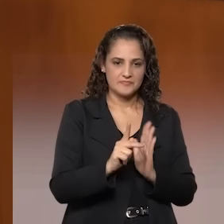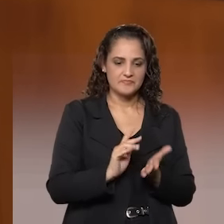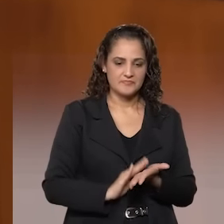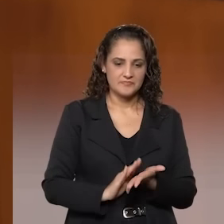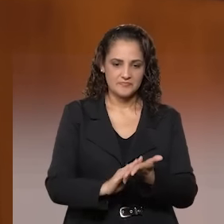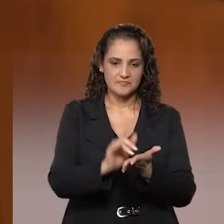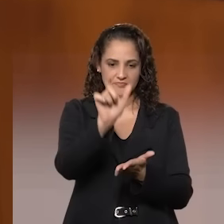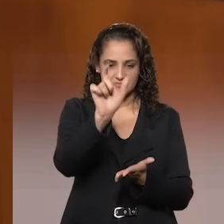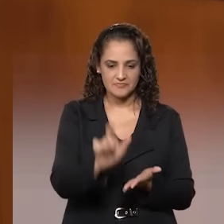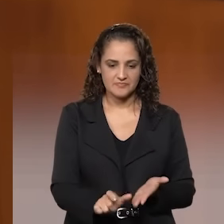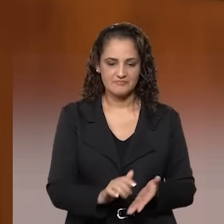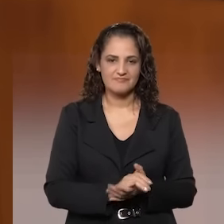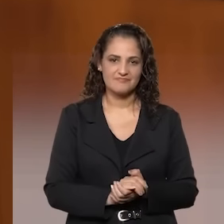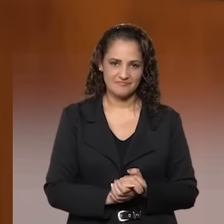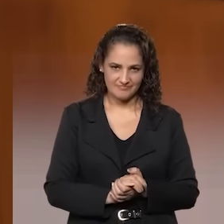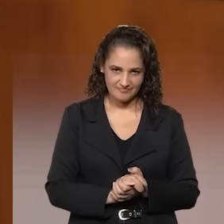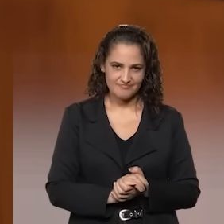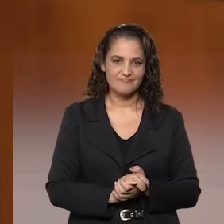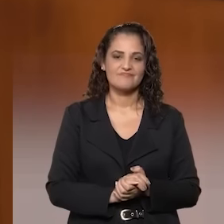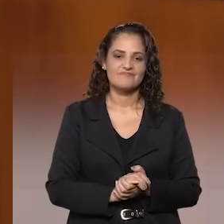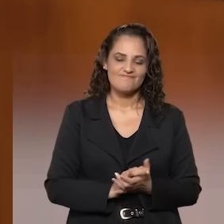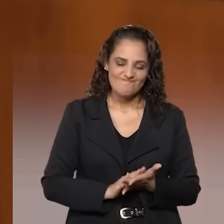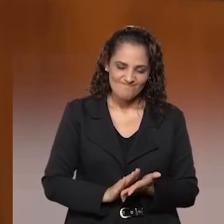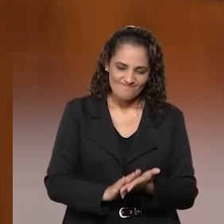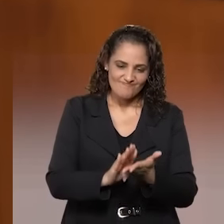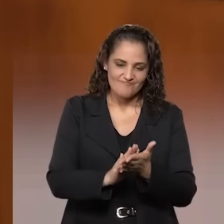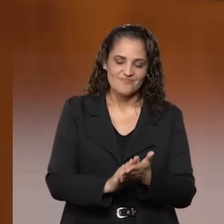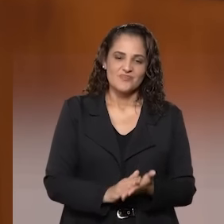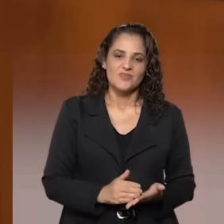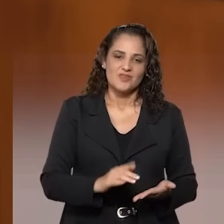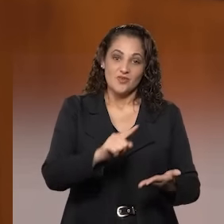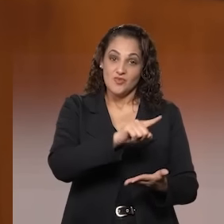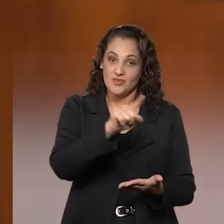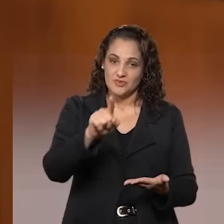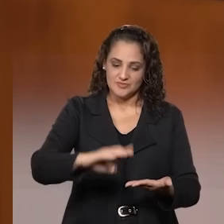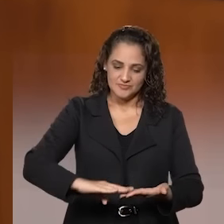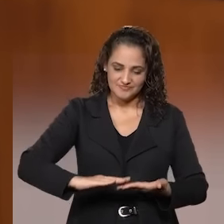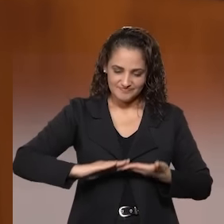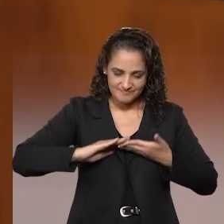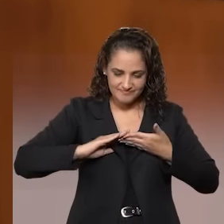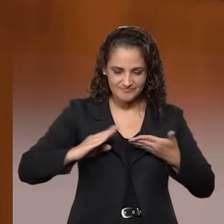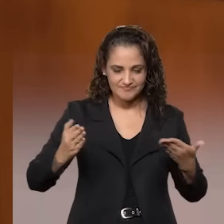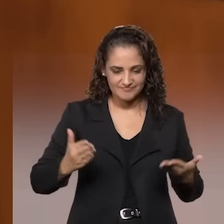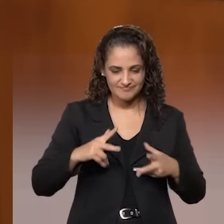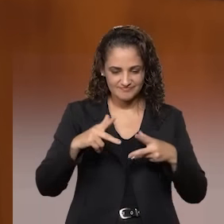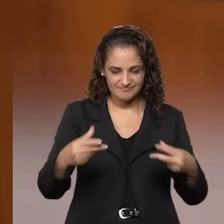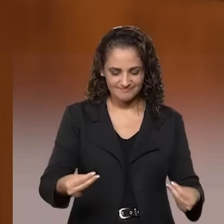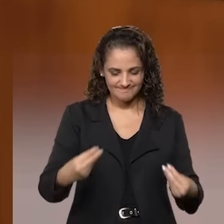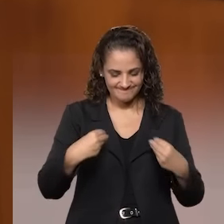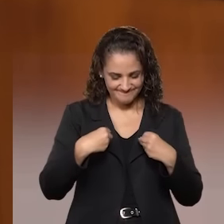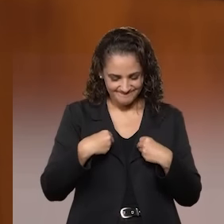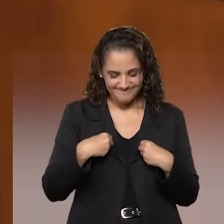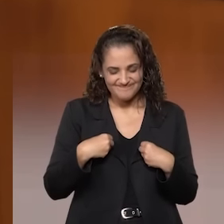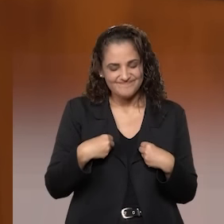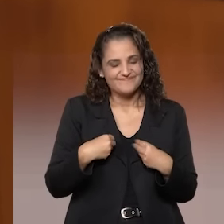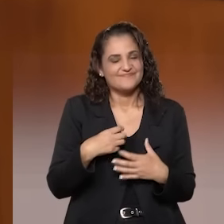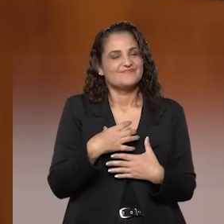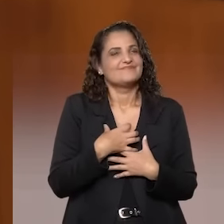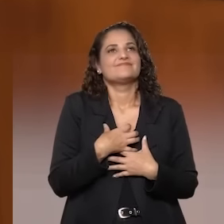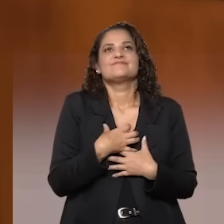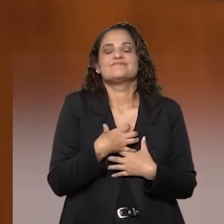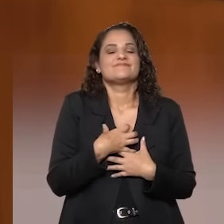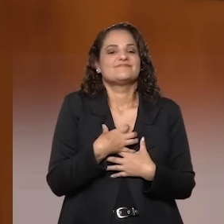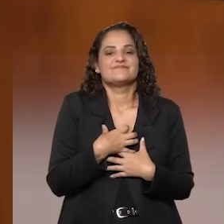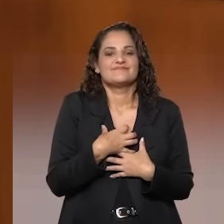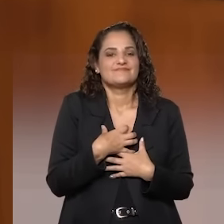é reconhecido reconhecer e vocês hoje me presentearam com o reconhecimento que foi assim